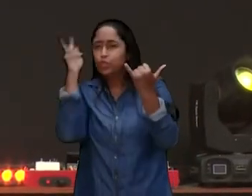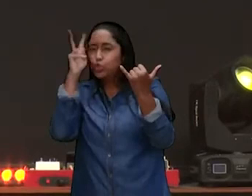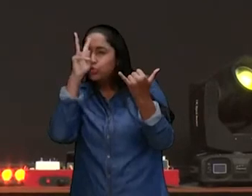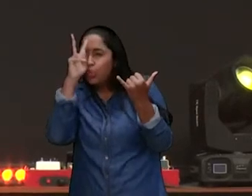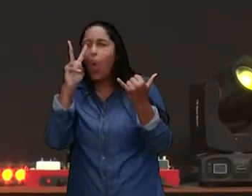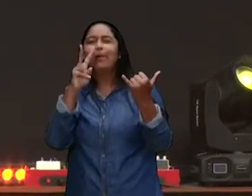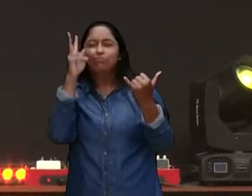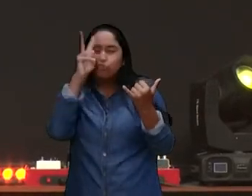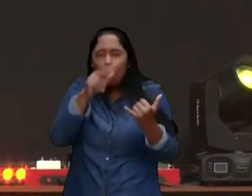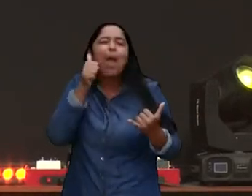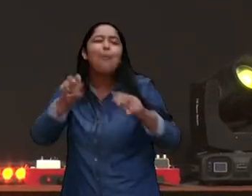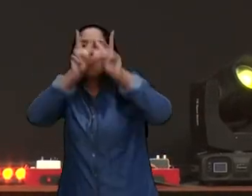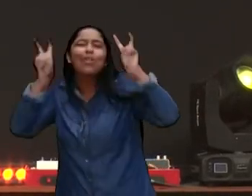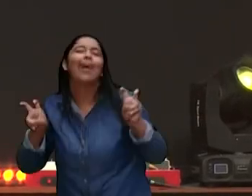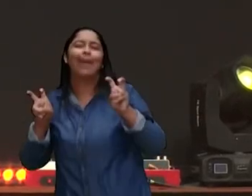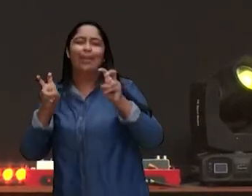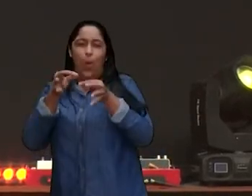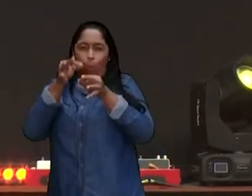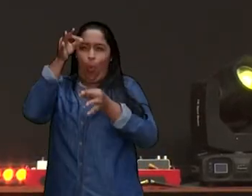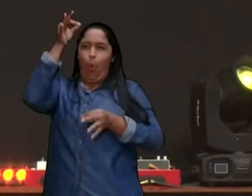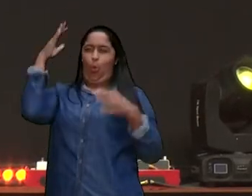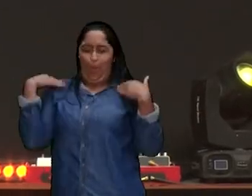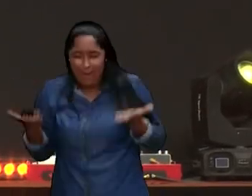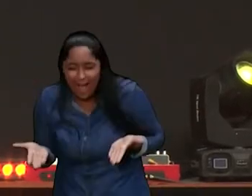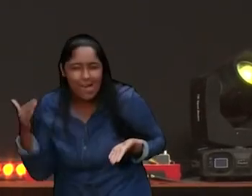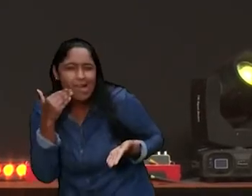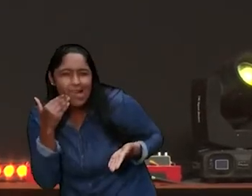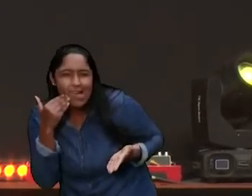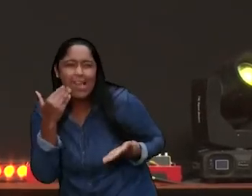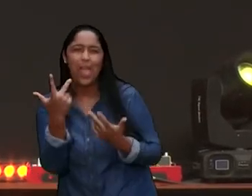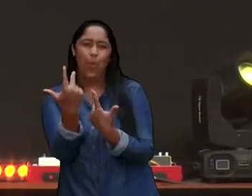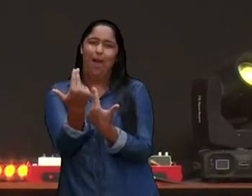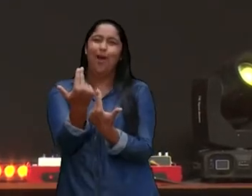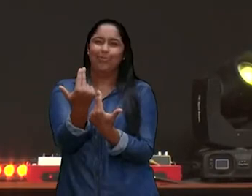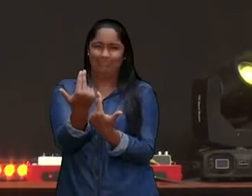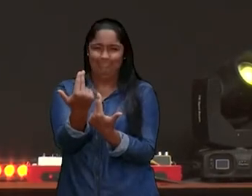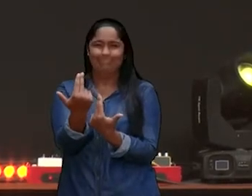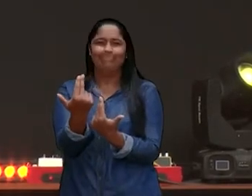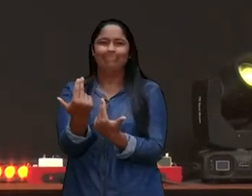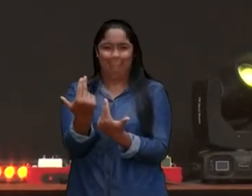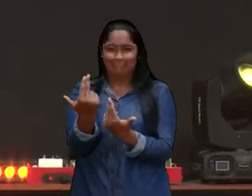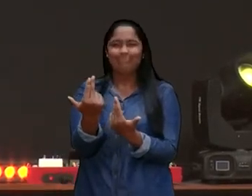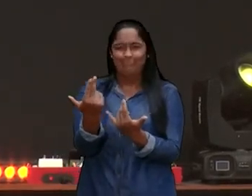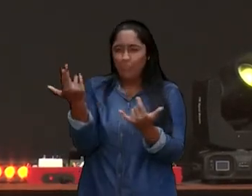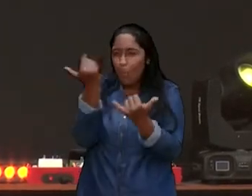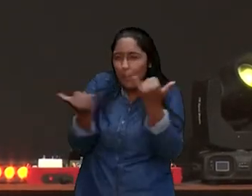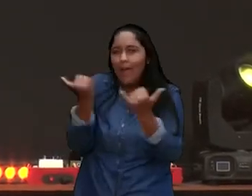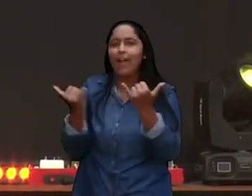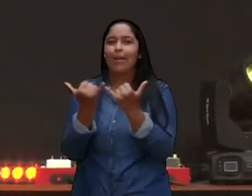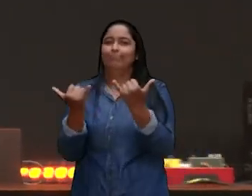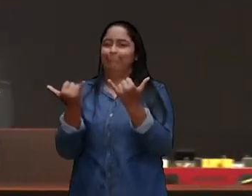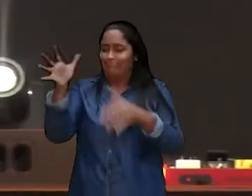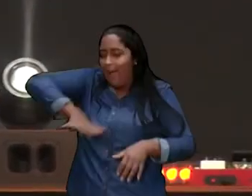que tá muito curvada você tá quase beijando o chão já seja tão curvado já tá já quase arrastando o nariz no